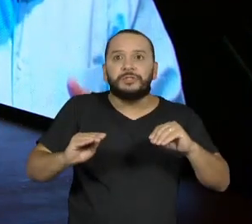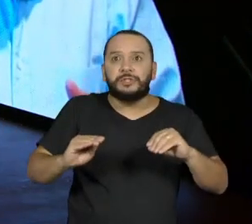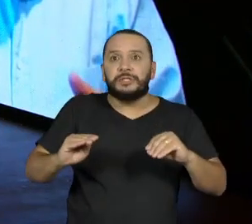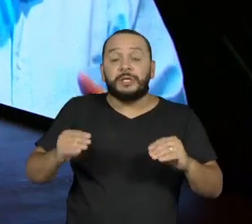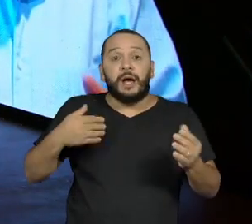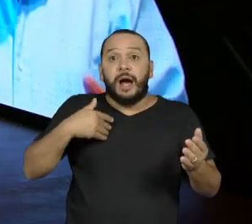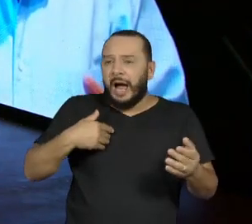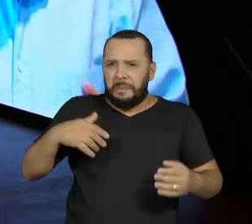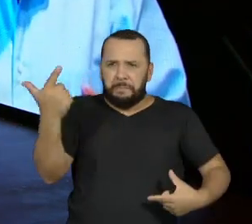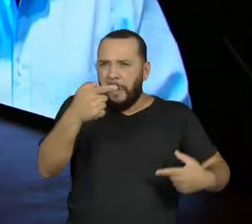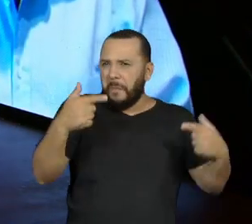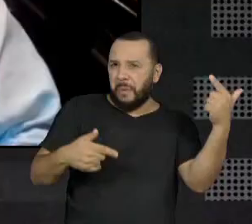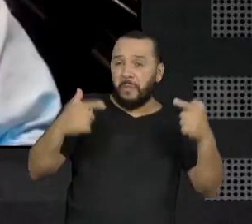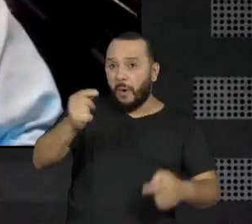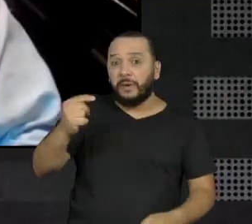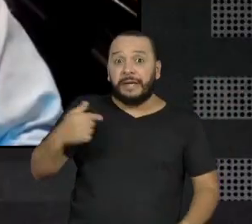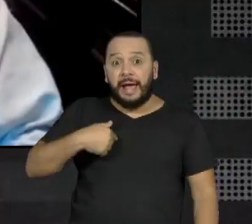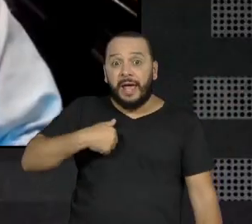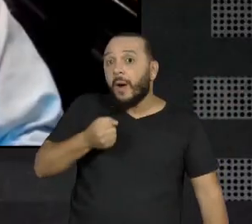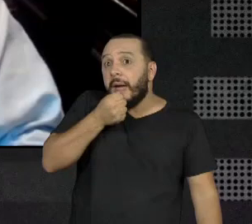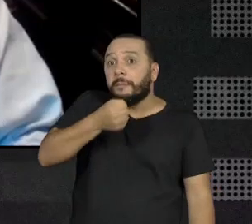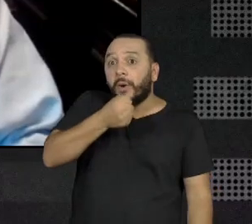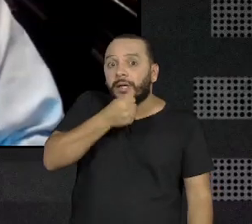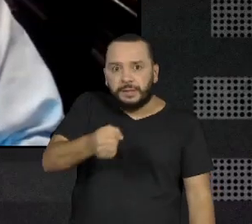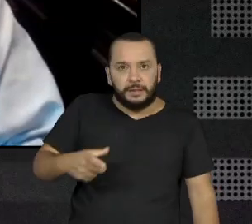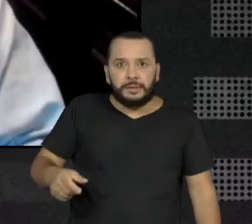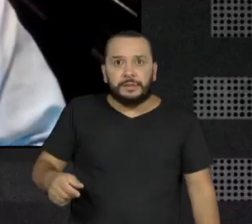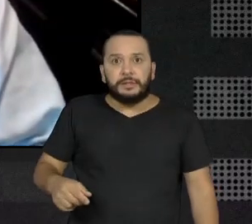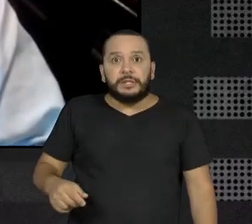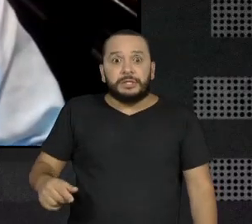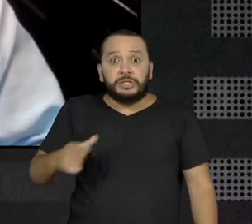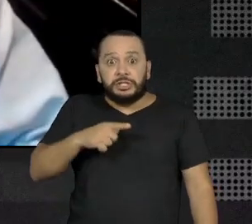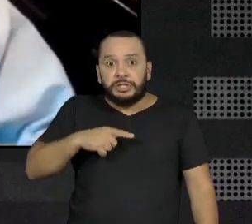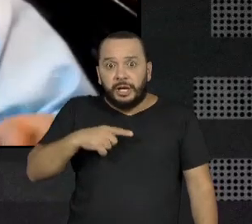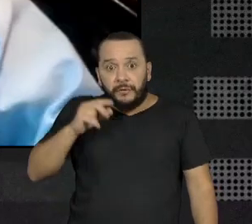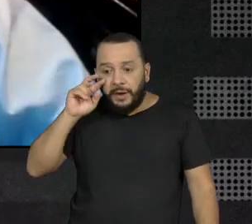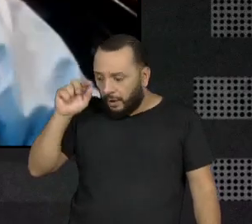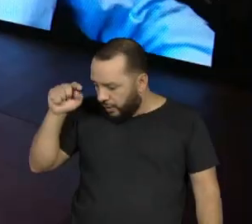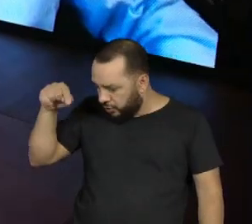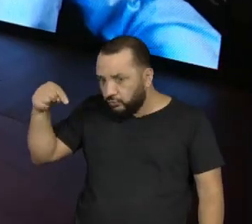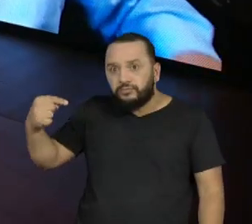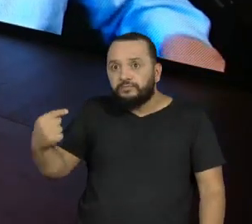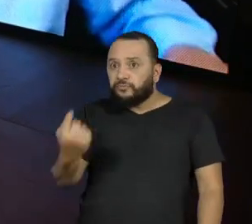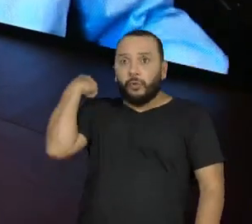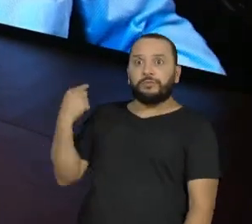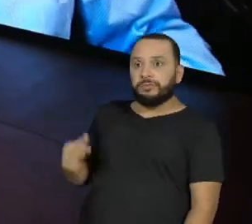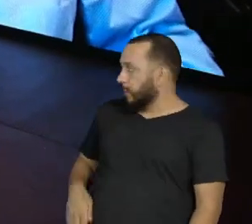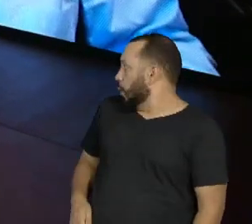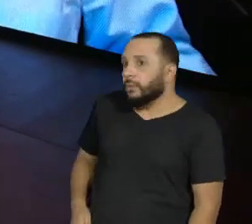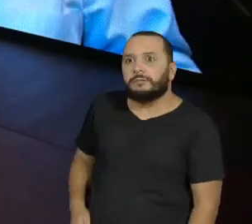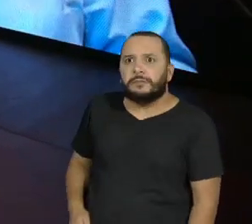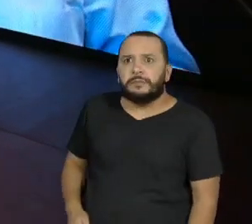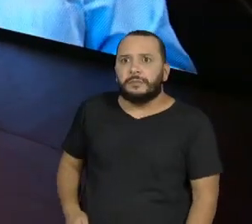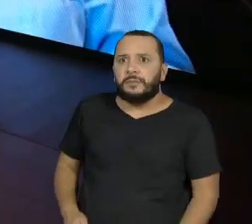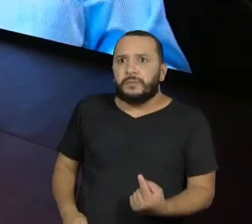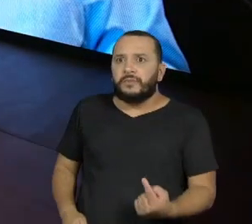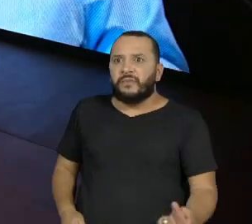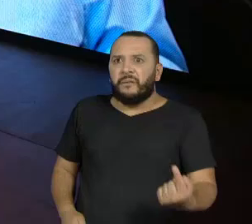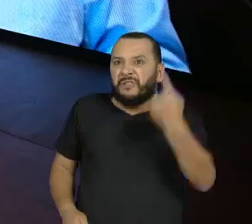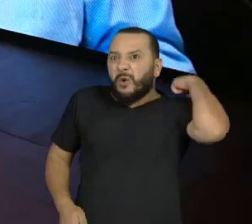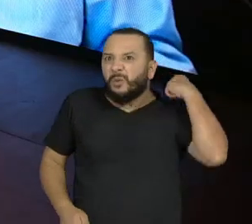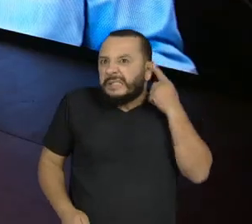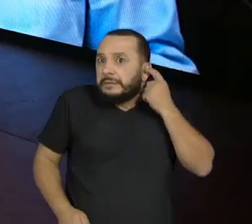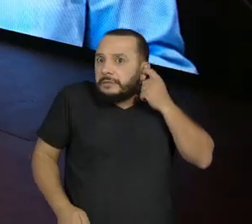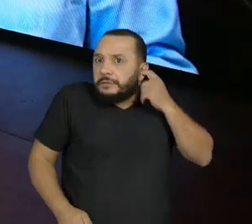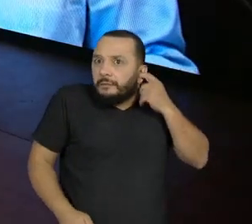começou tiroteio. Pá, pá. E tinha balas batendo perto de mim. Tim, tim, tim, tim, subiando, né? Eu